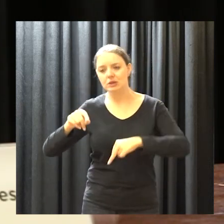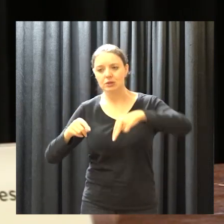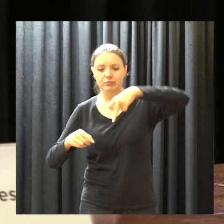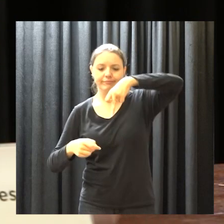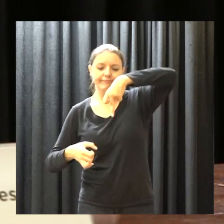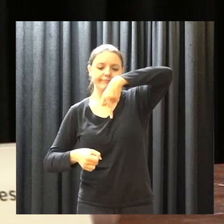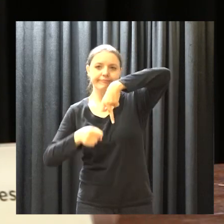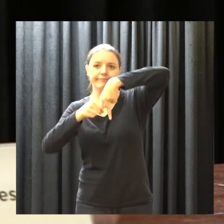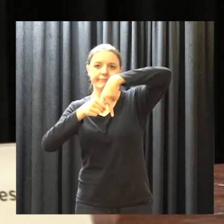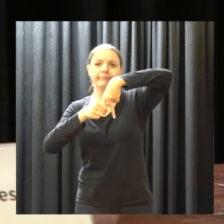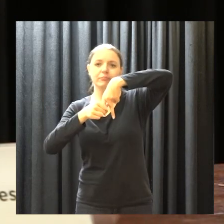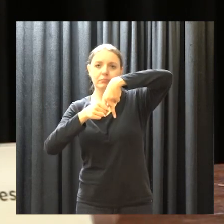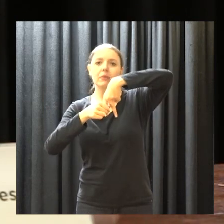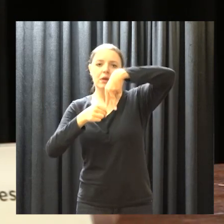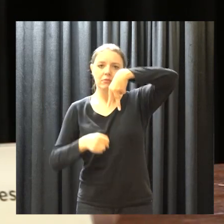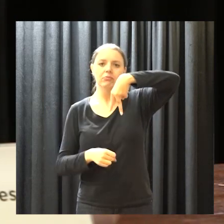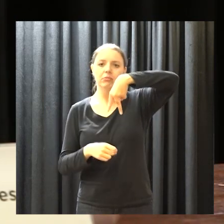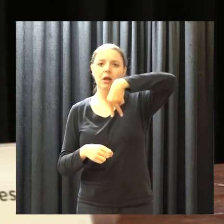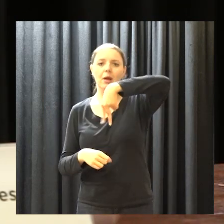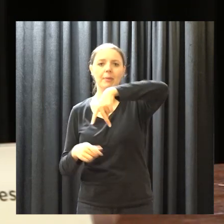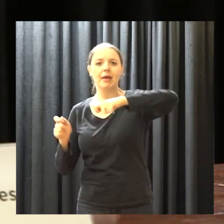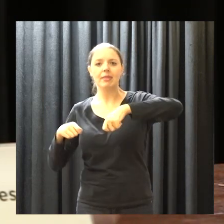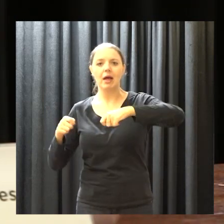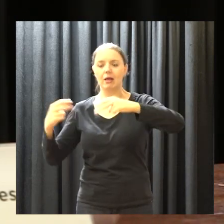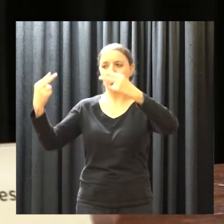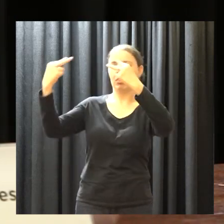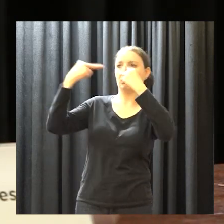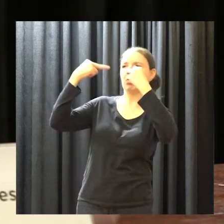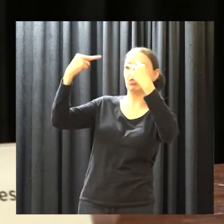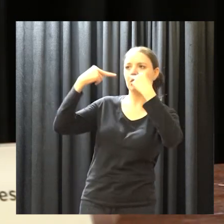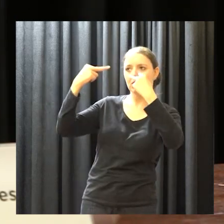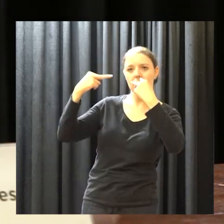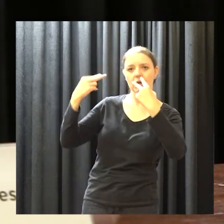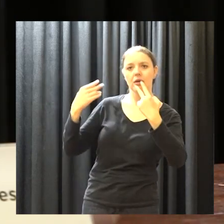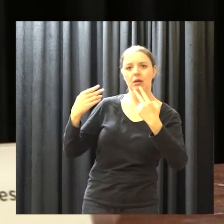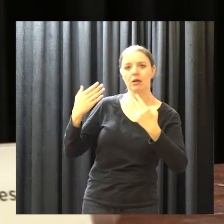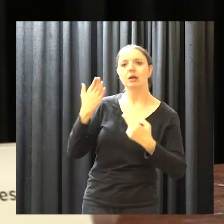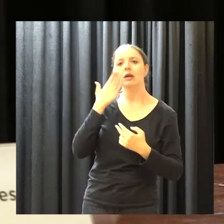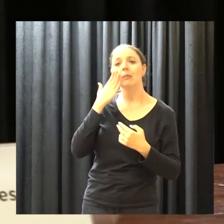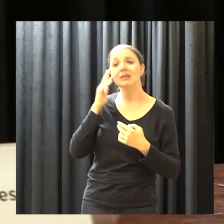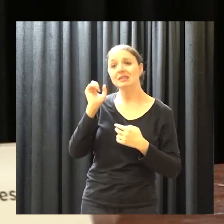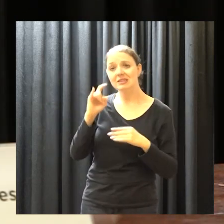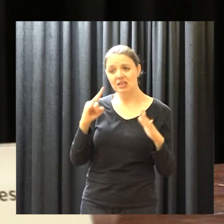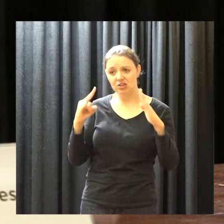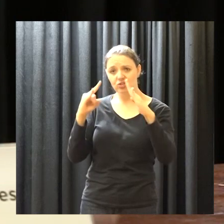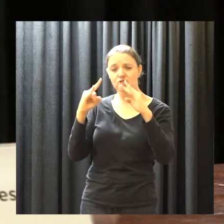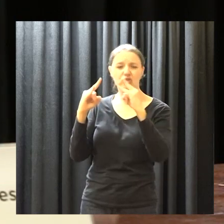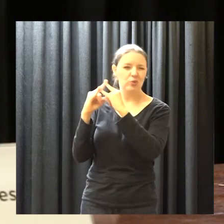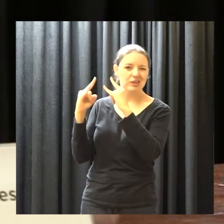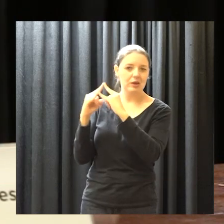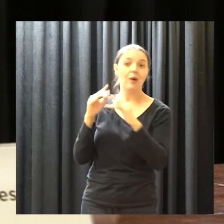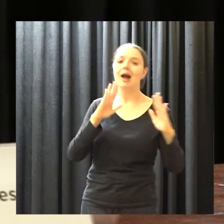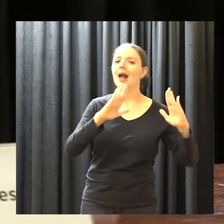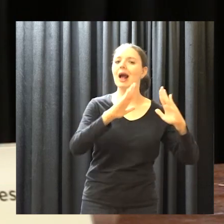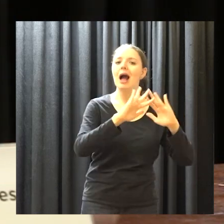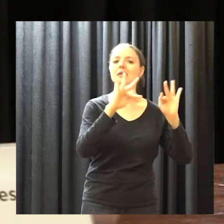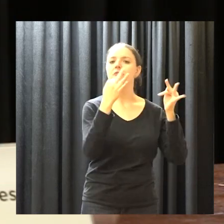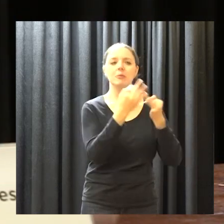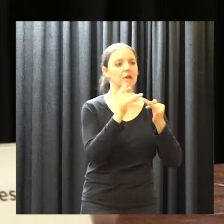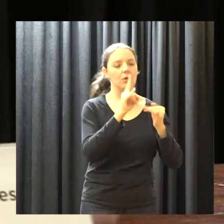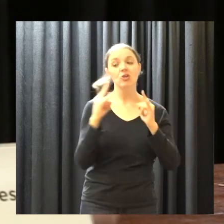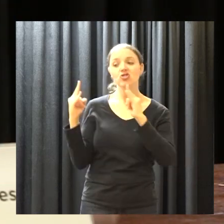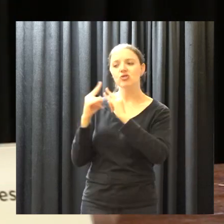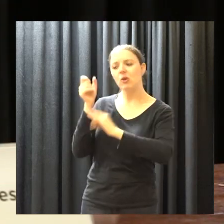olhando para elas, serem institucionalizadas, estão isoladas, estarem isoladas,